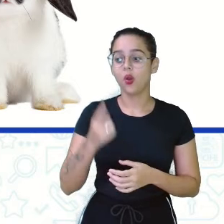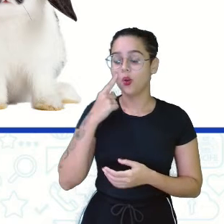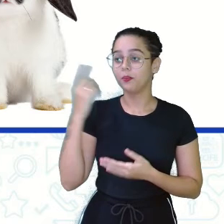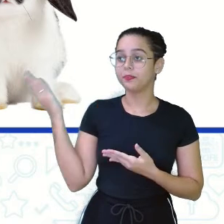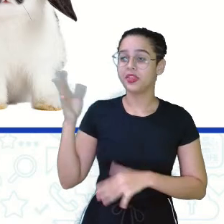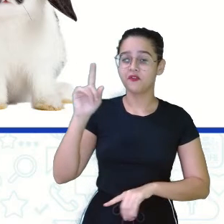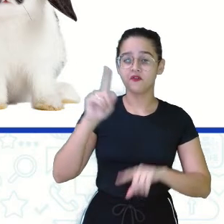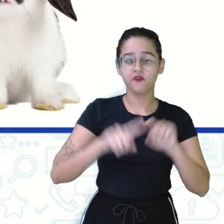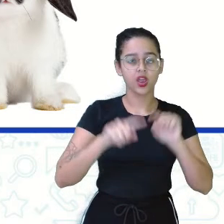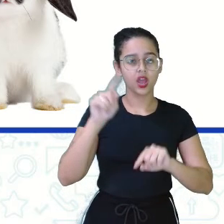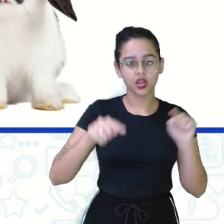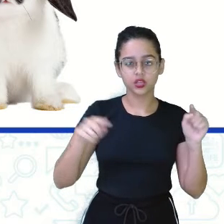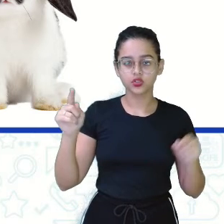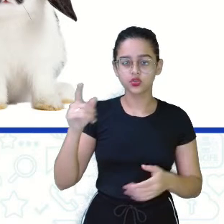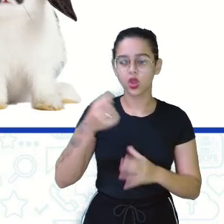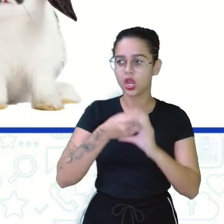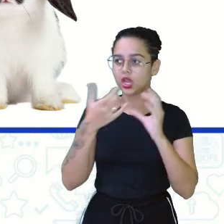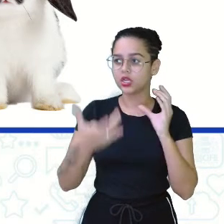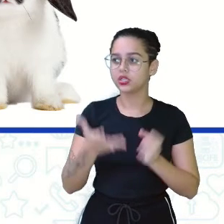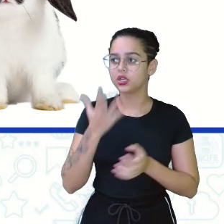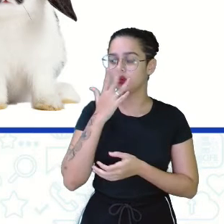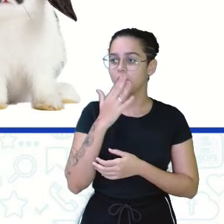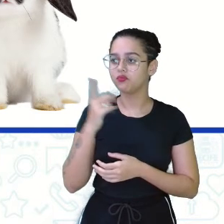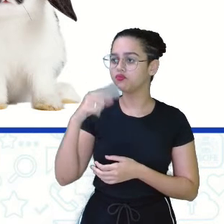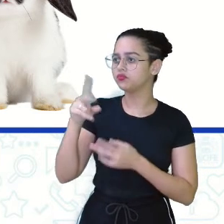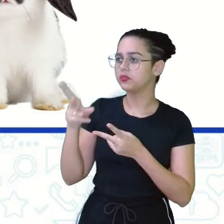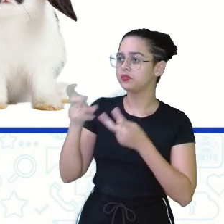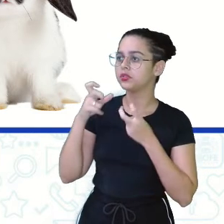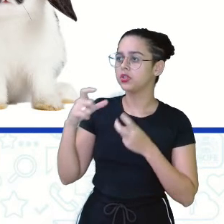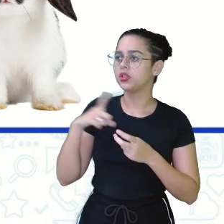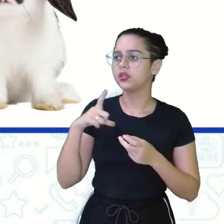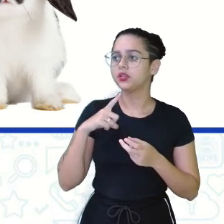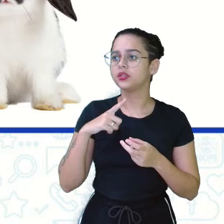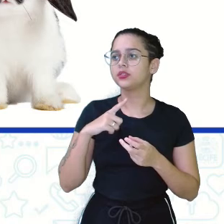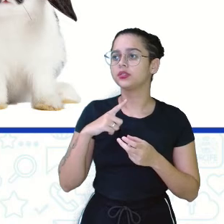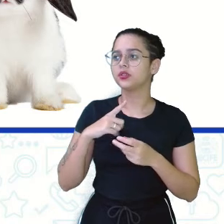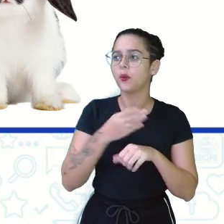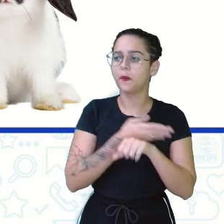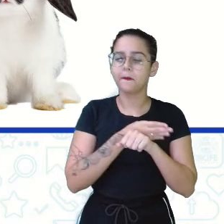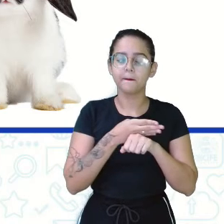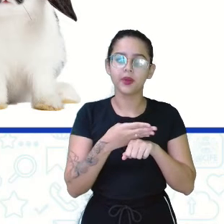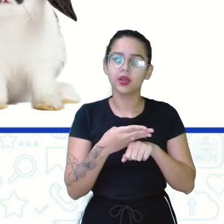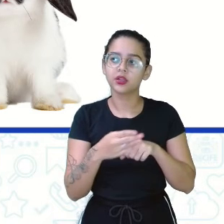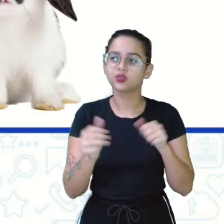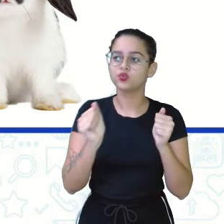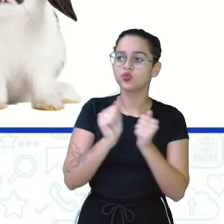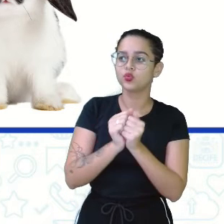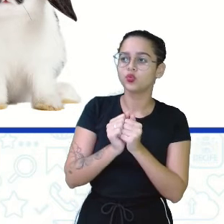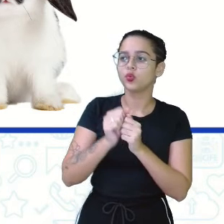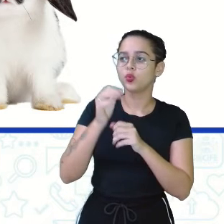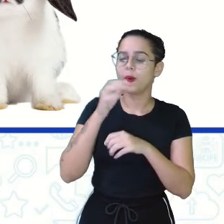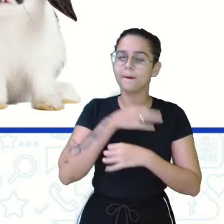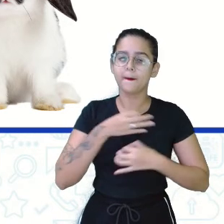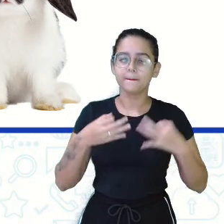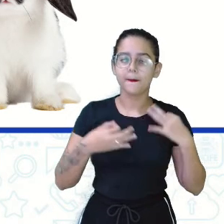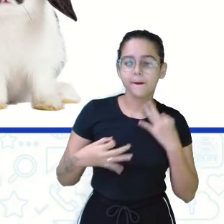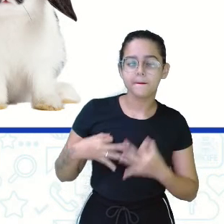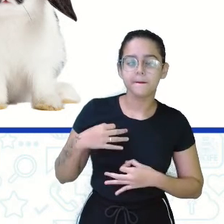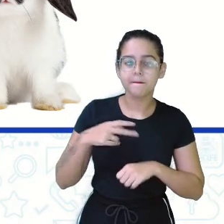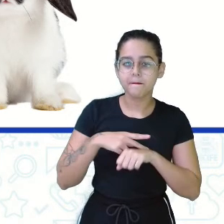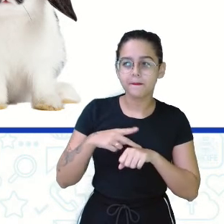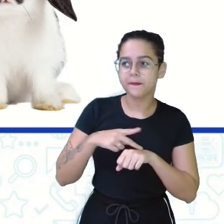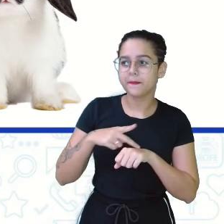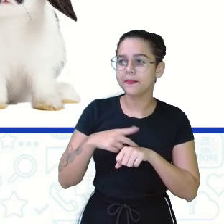variações, né, nessas características de cores, né? Vocês estão vendo aí, tem um que é branquinho, com umas pintinhas pretas, manchadinha